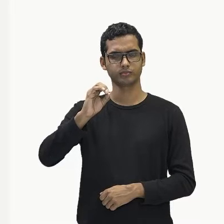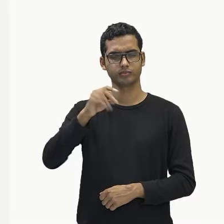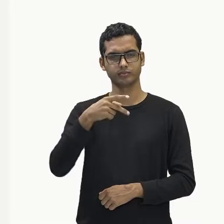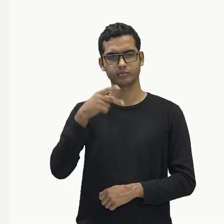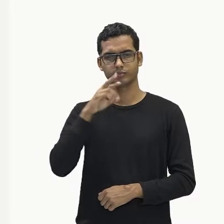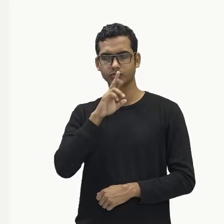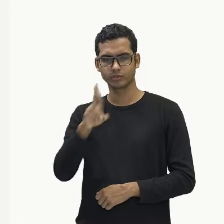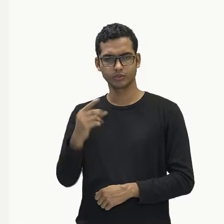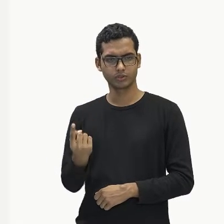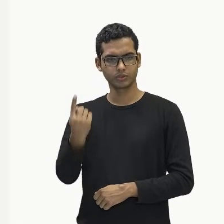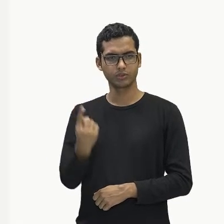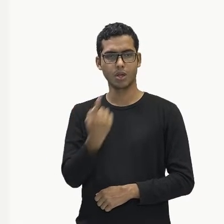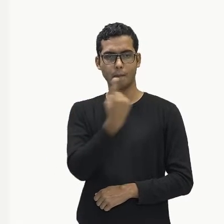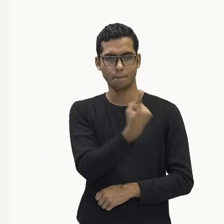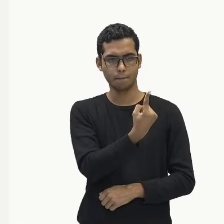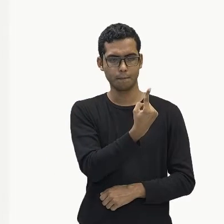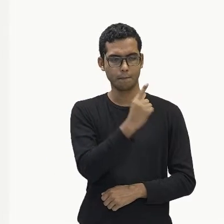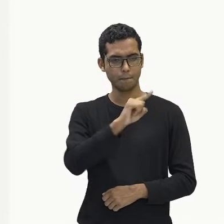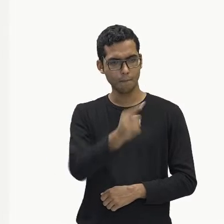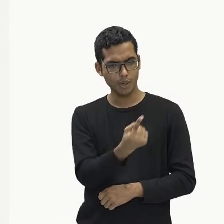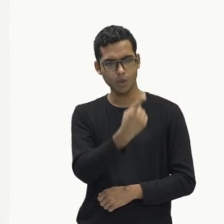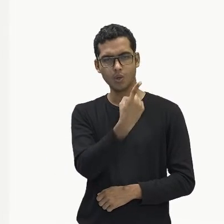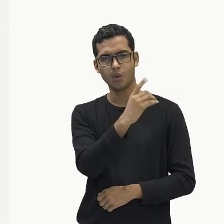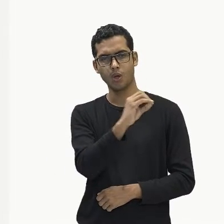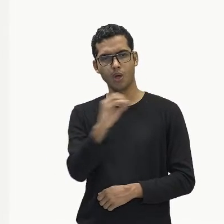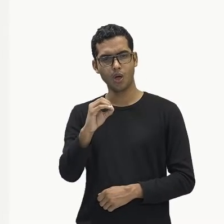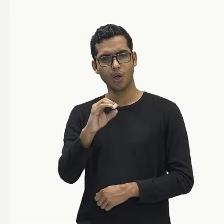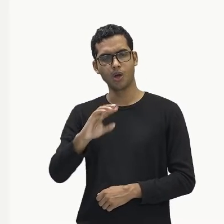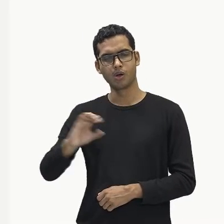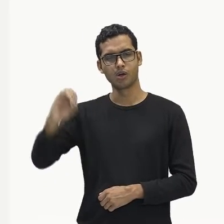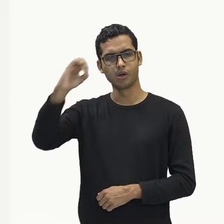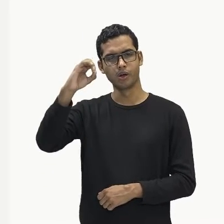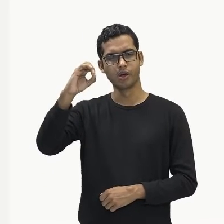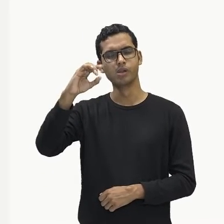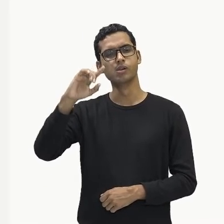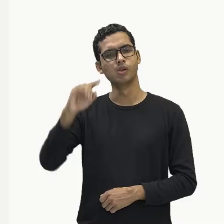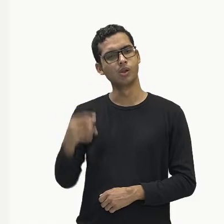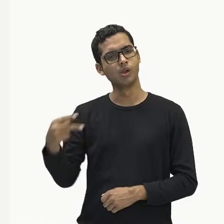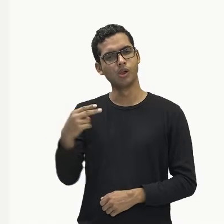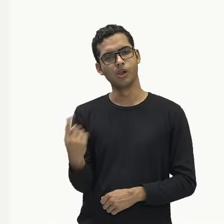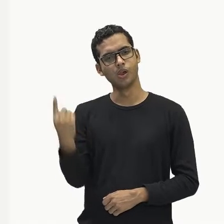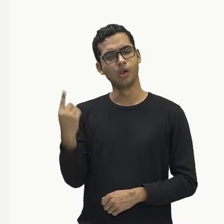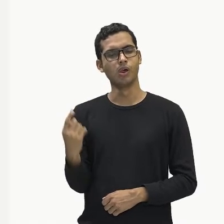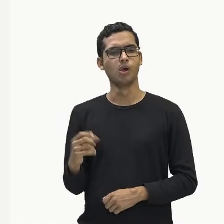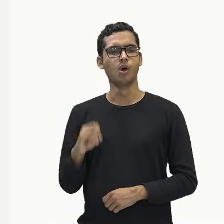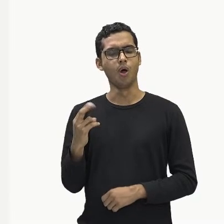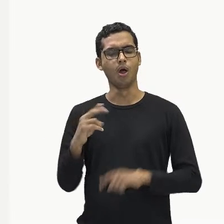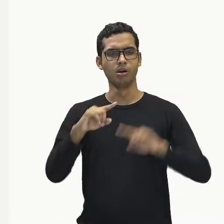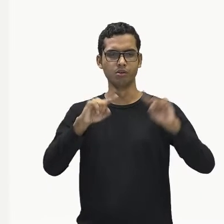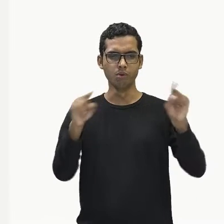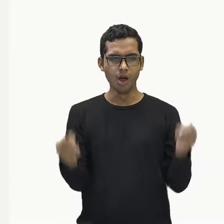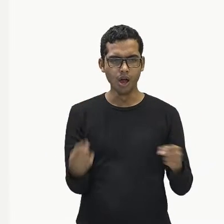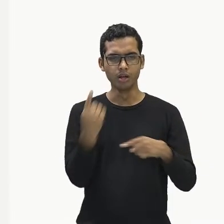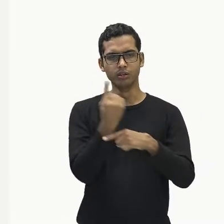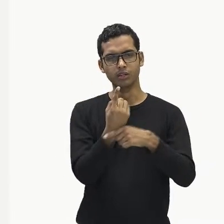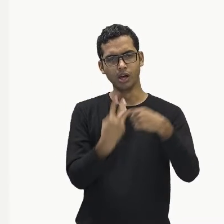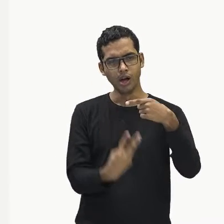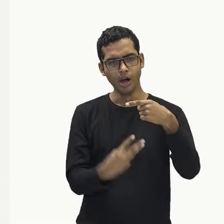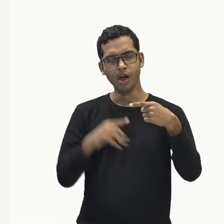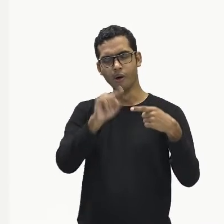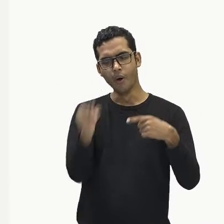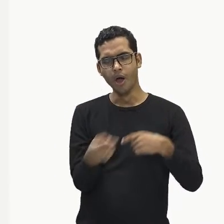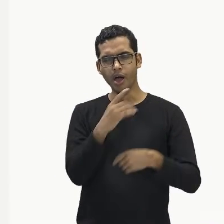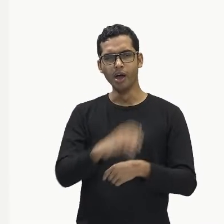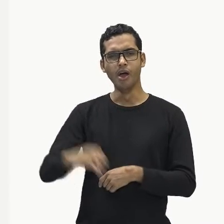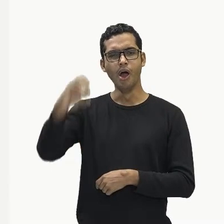1000 elevado a zero, 1. E 1/3 elevado a zero, 1. Mas aqui também, gente, o